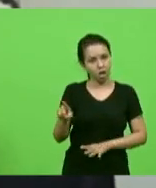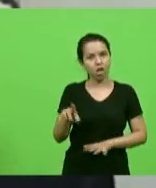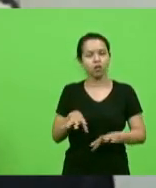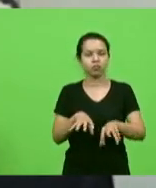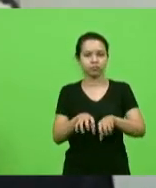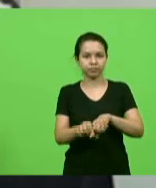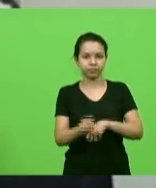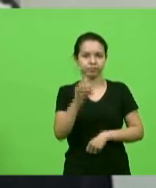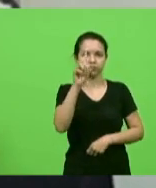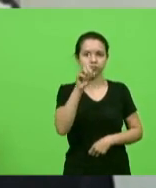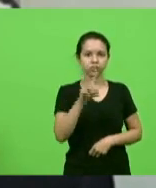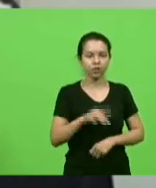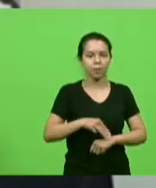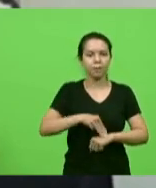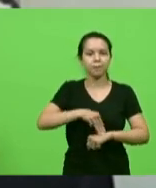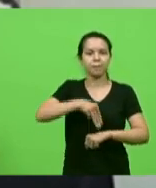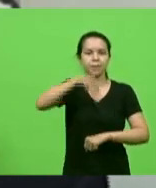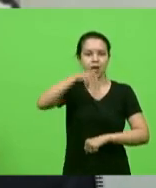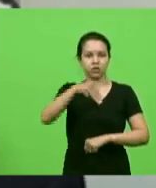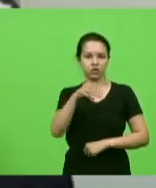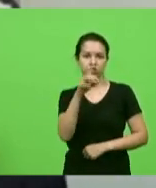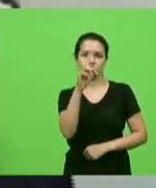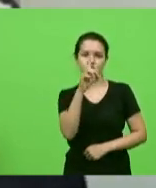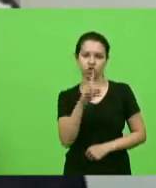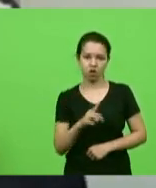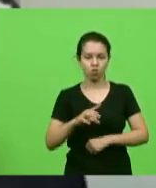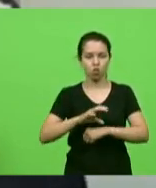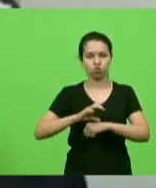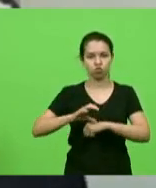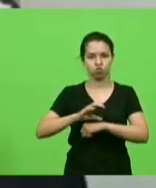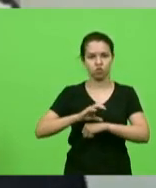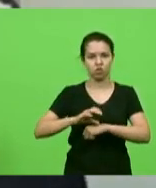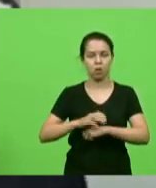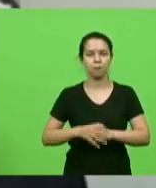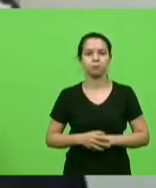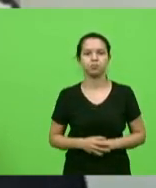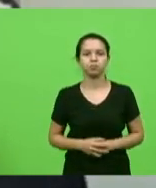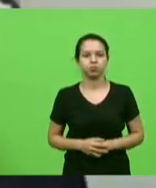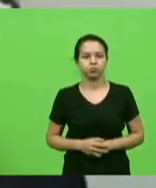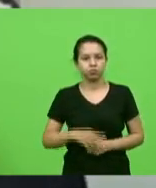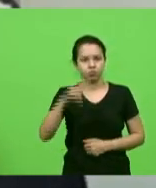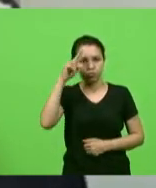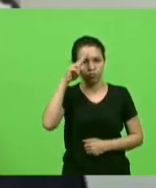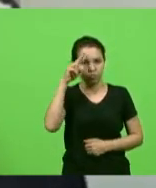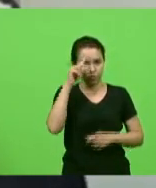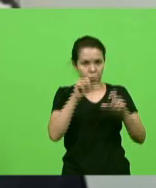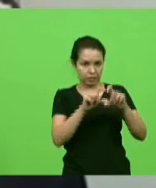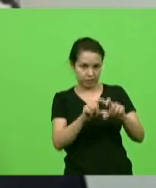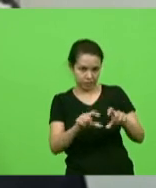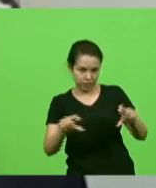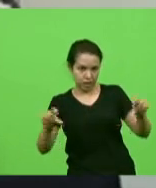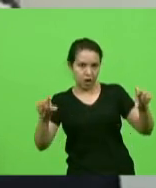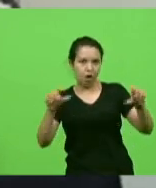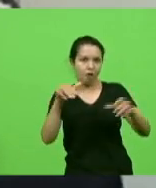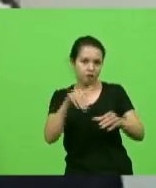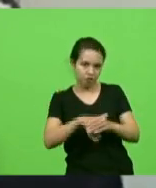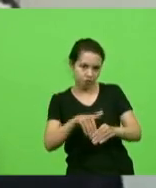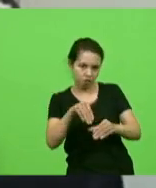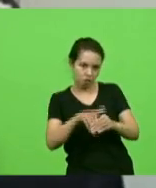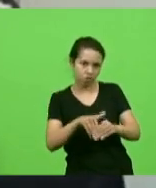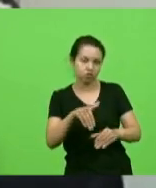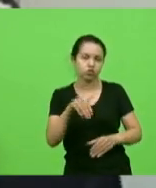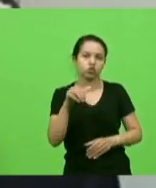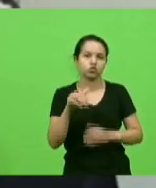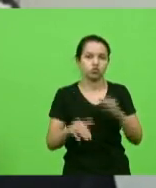mestre em Direito condicional se rememore o trecho do voto do eminente Desembargador se